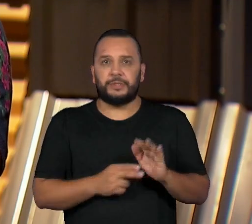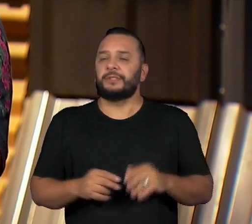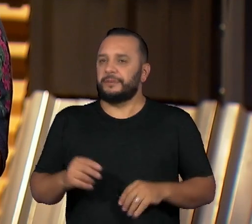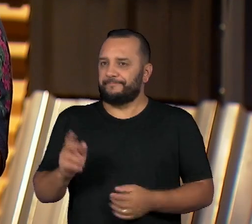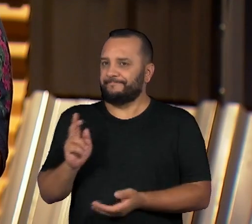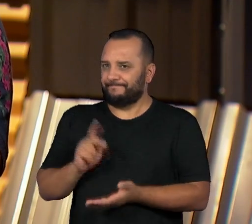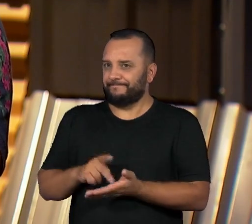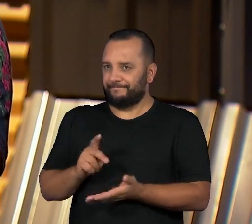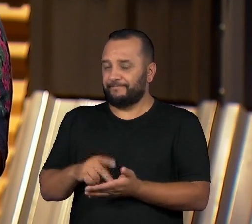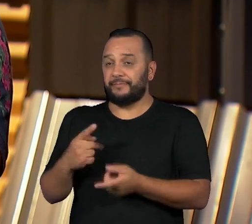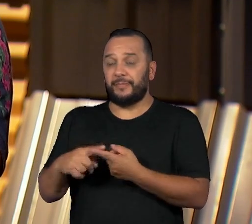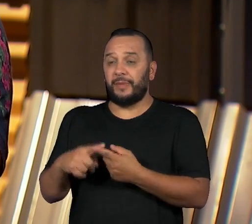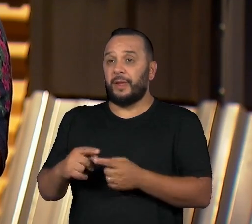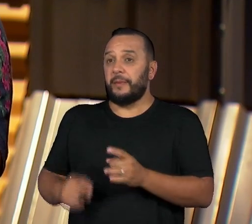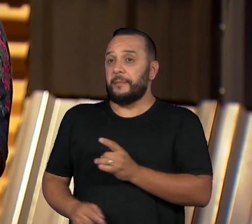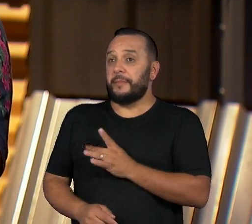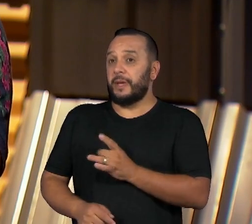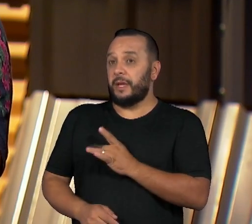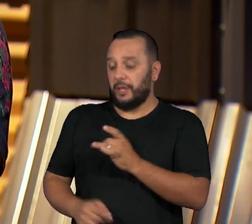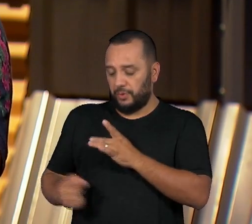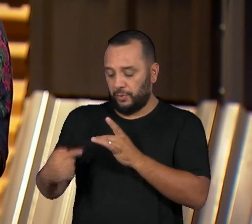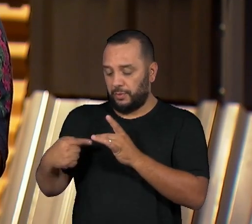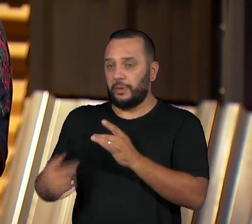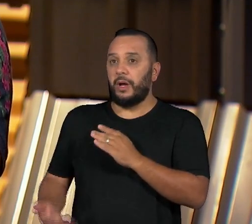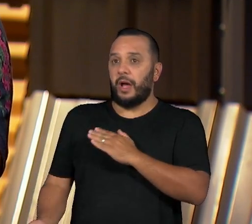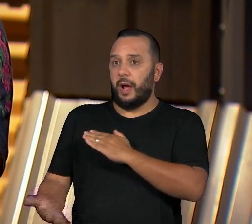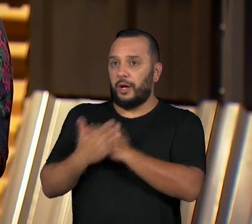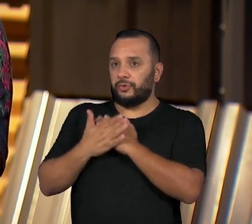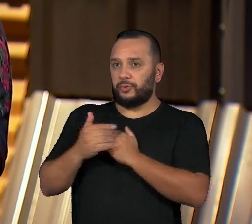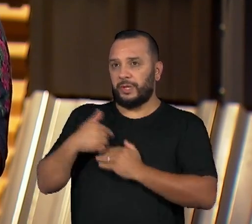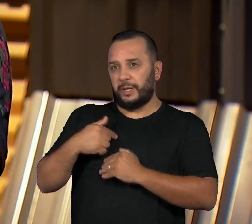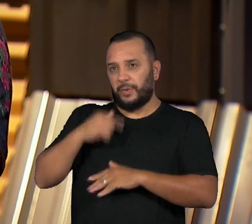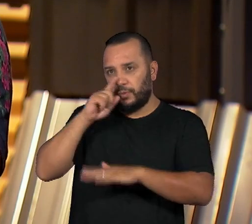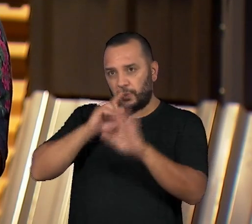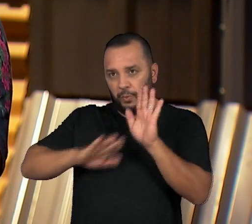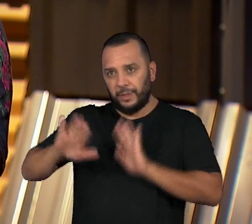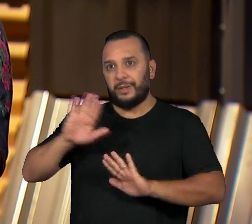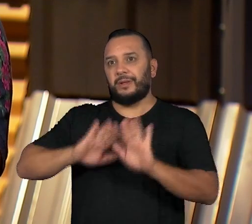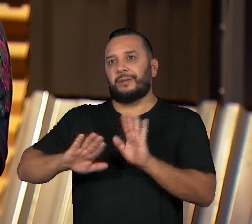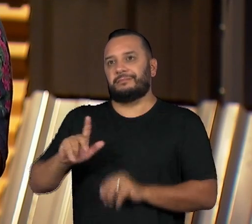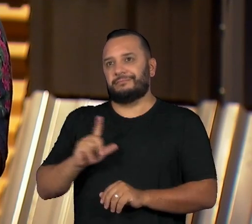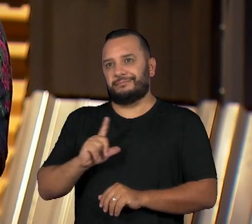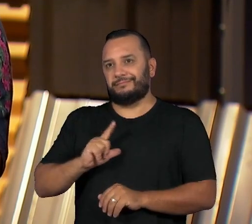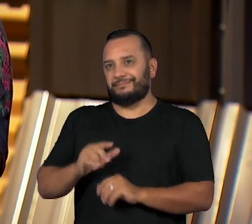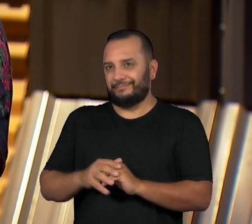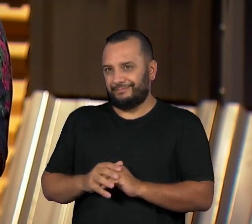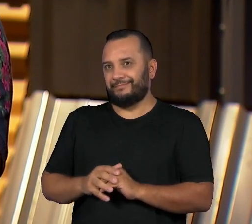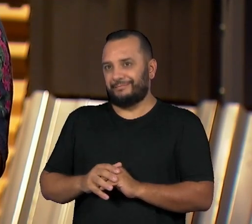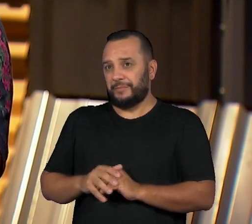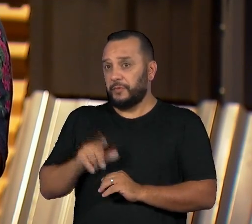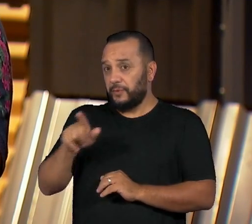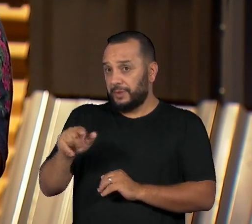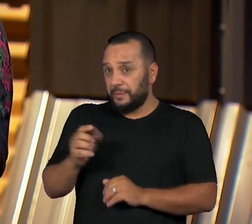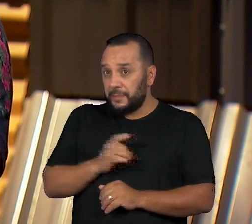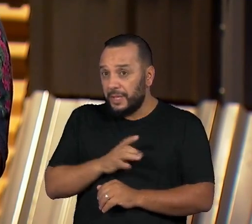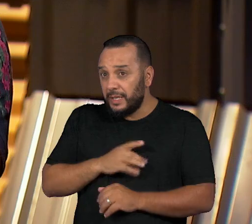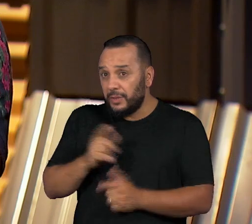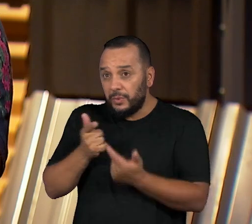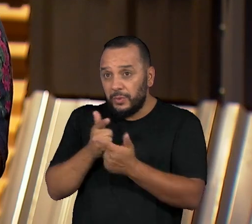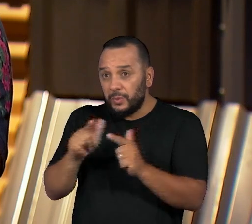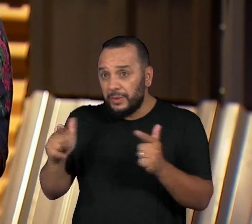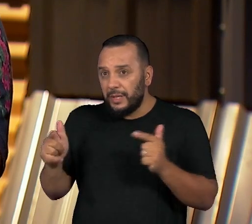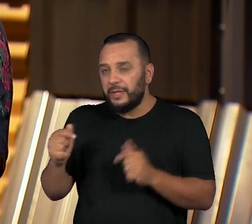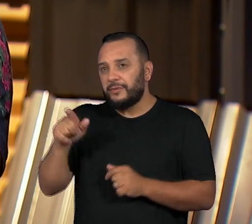dá a condição de você ser mais cauteloso. Quando você não tem medo, você acaba